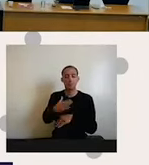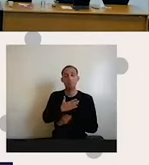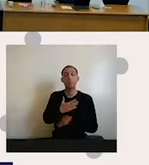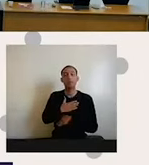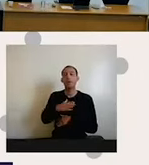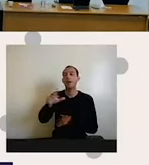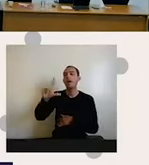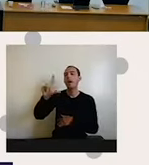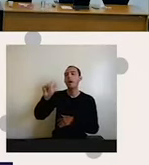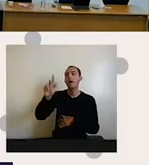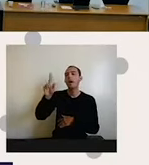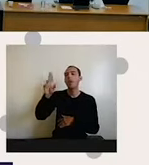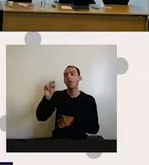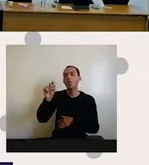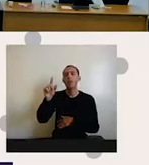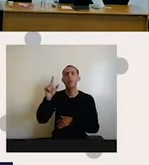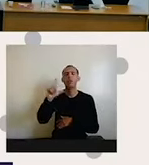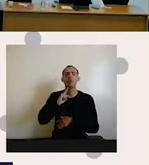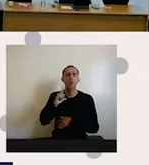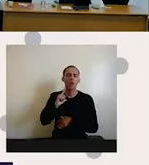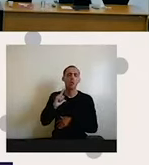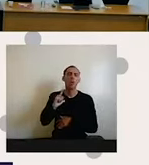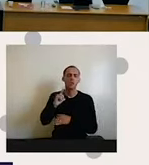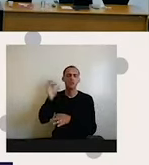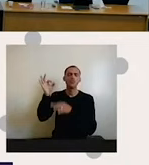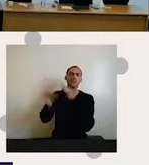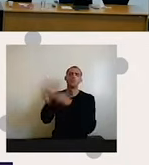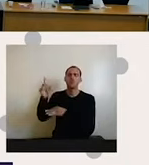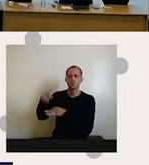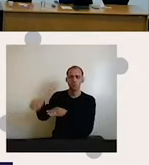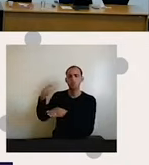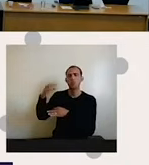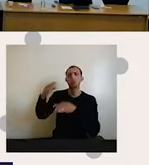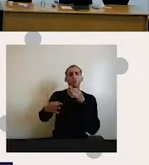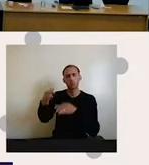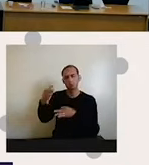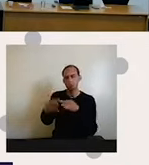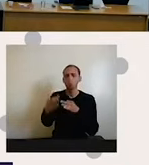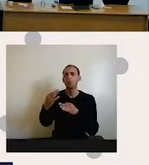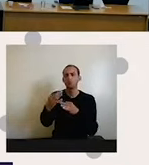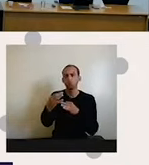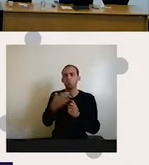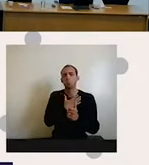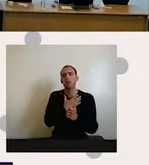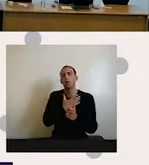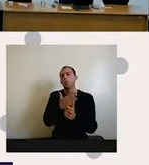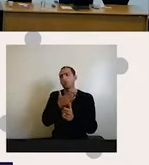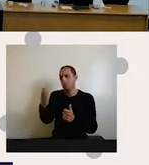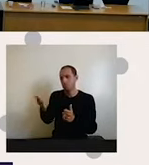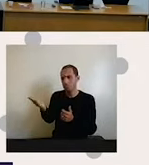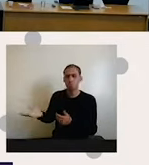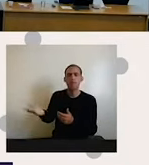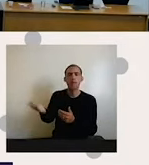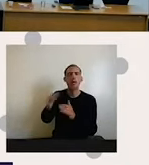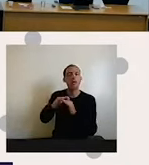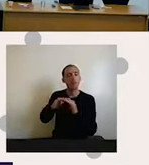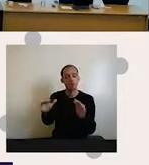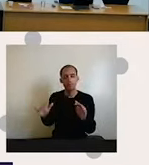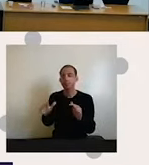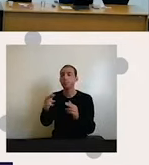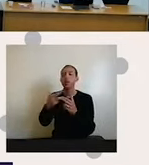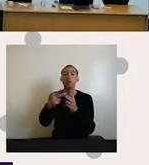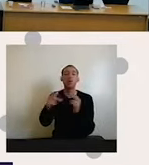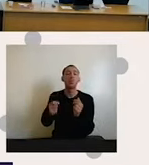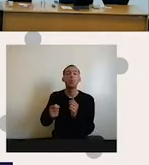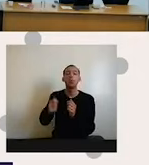os meus laudos eu acabo fazendo assim, coisas de quase 150, 200 páginas, em que eu vou colocando tudo que eu acho